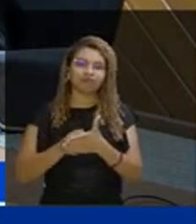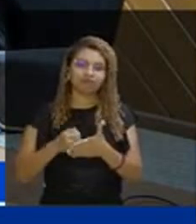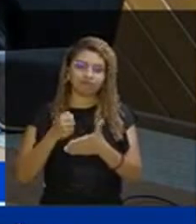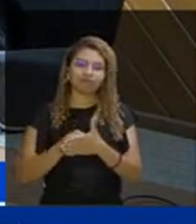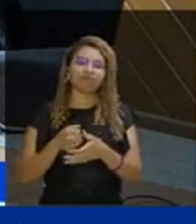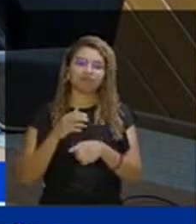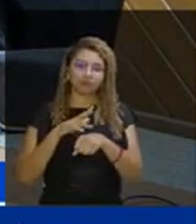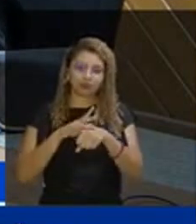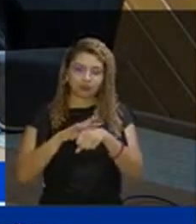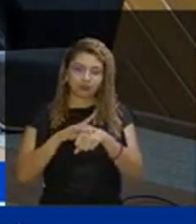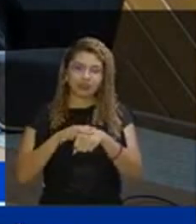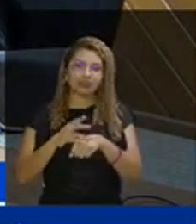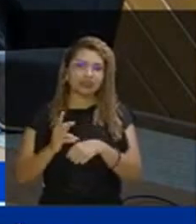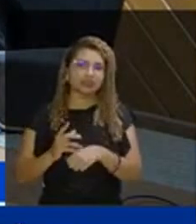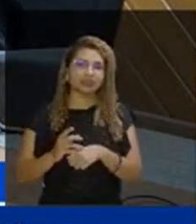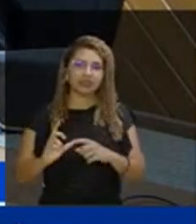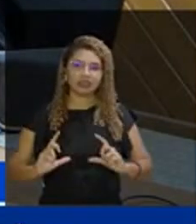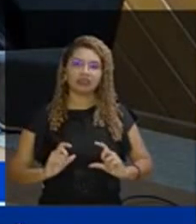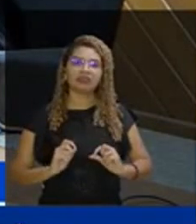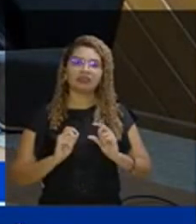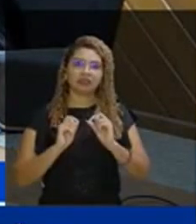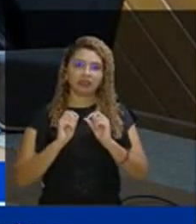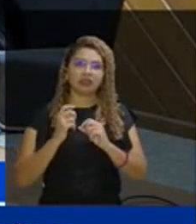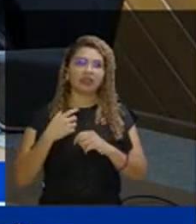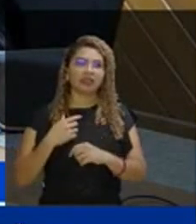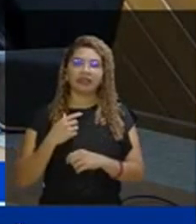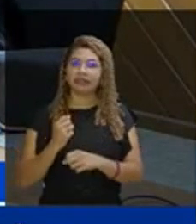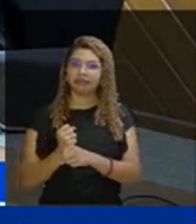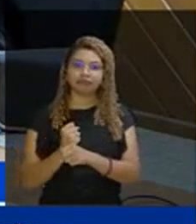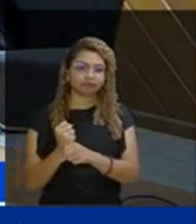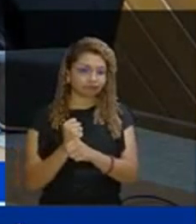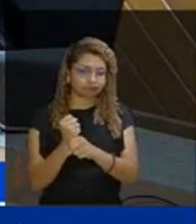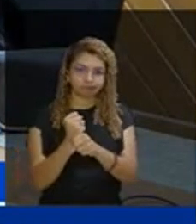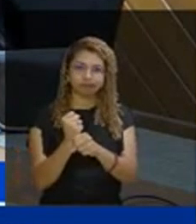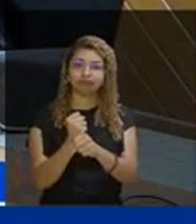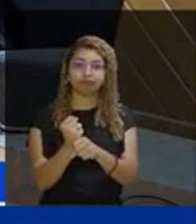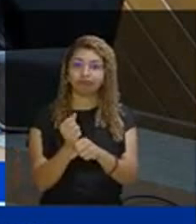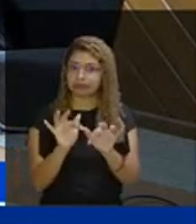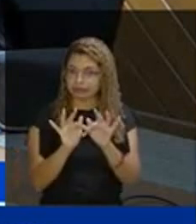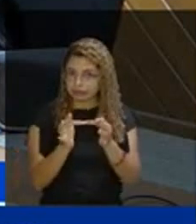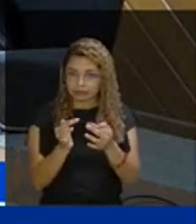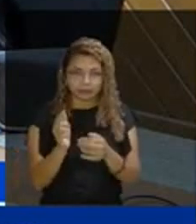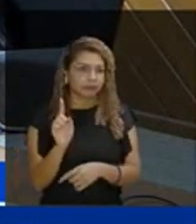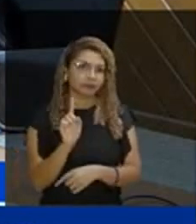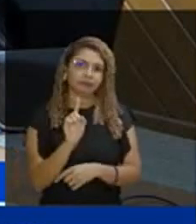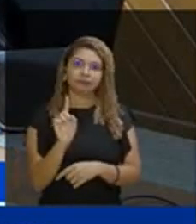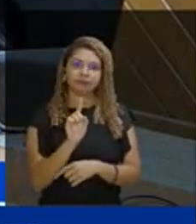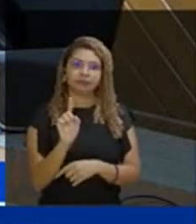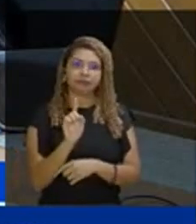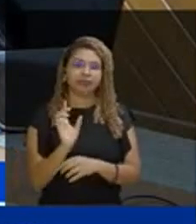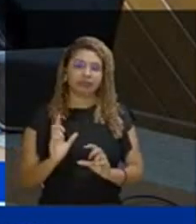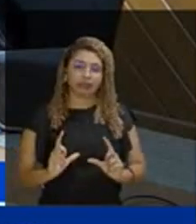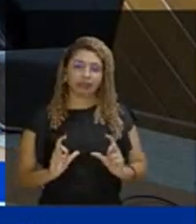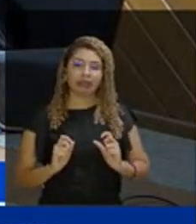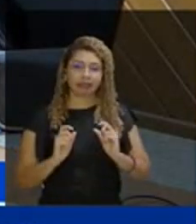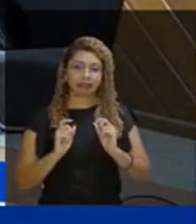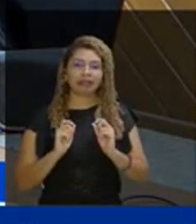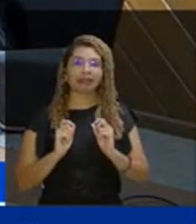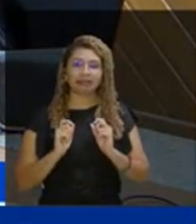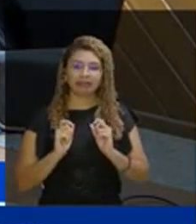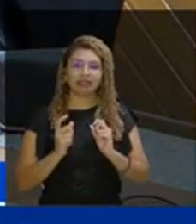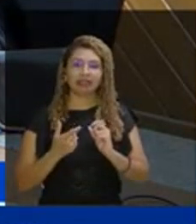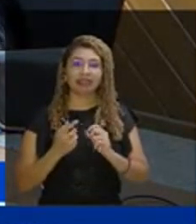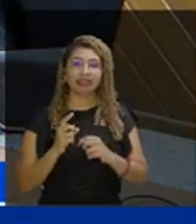manutenção, né, do tratamento é longo, não é assim que simplesmente se vence um câncer tão agressivo quanto Vossa